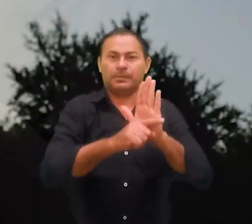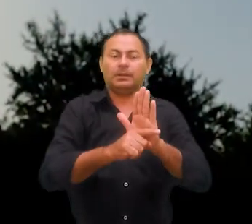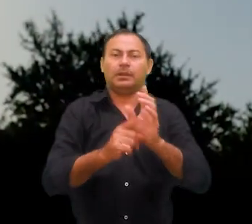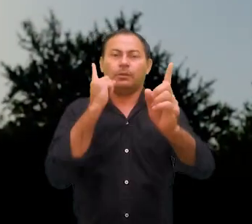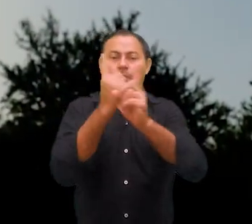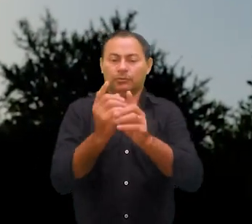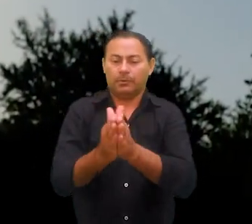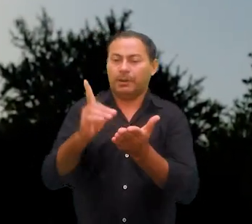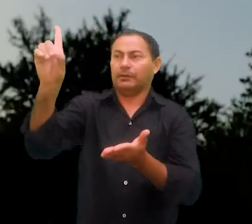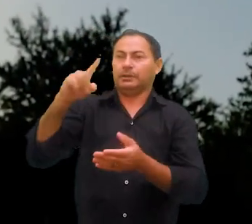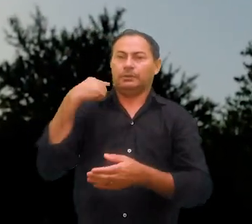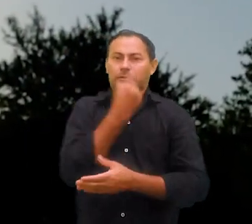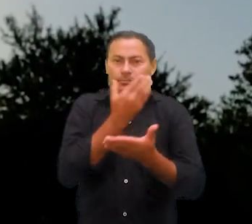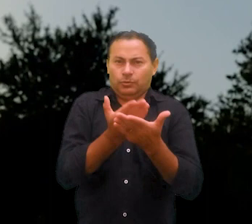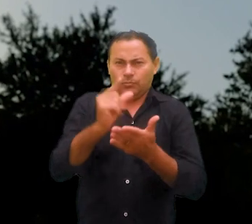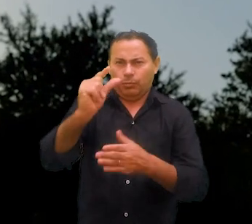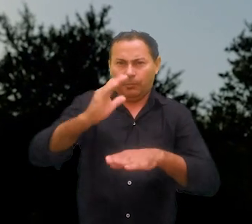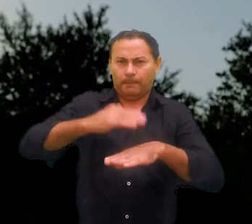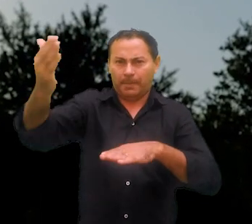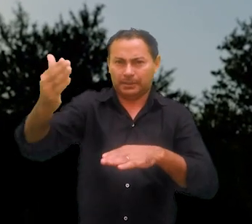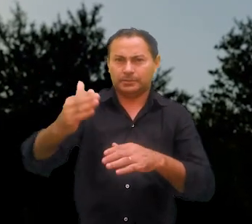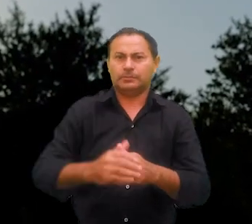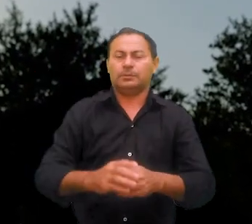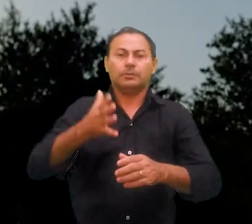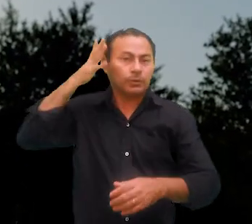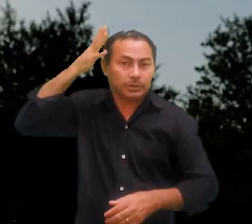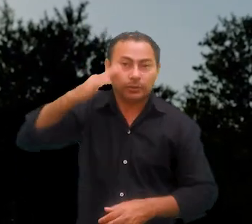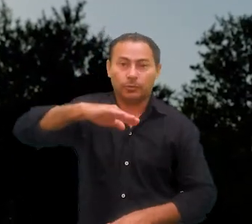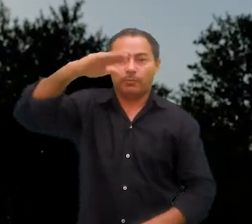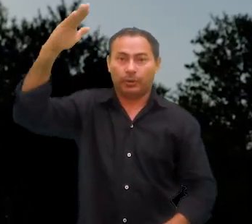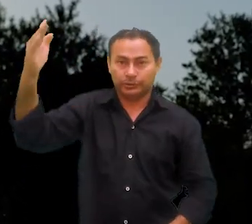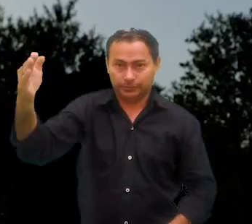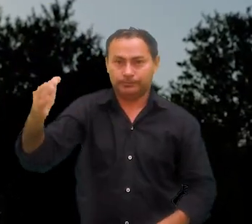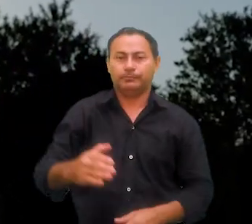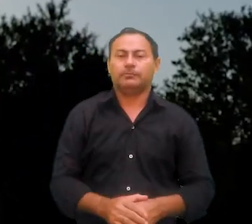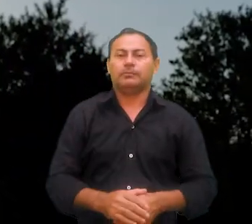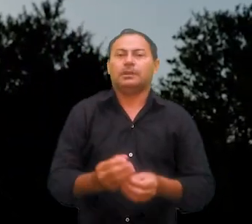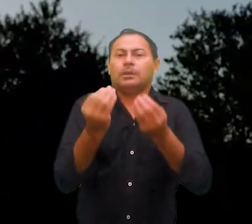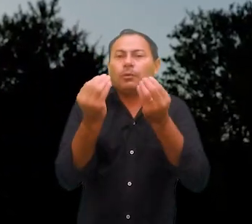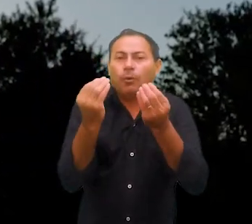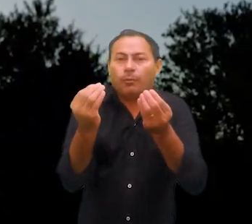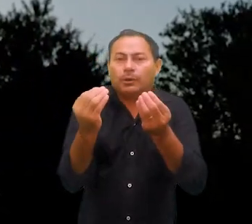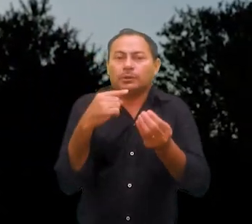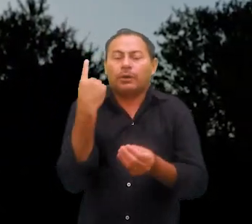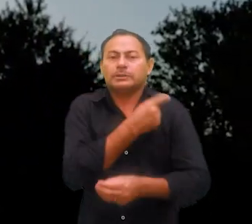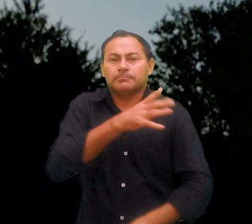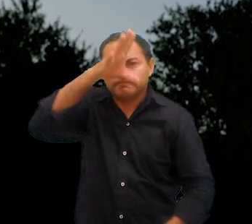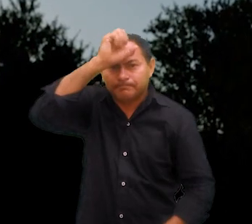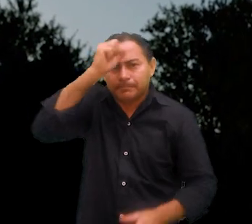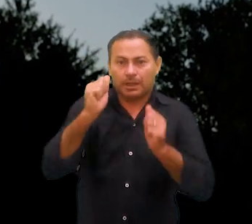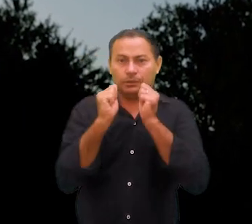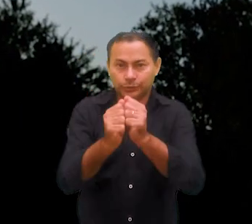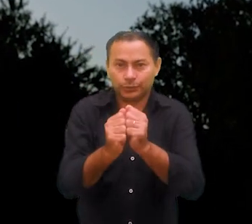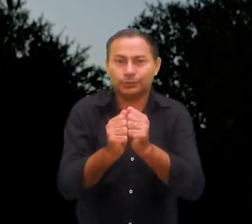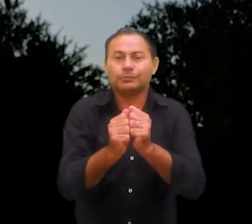próximo programa, Encontro com a Palavra, nós vamos estudar um pouco mais do Sermão do Monte. E como